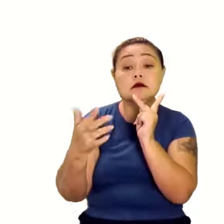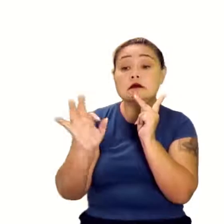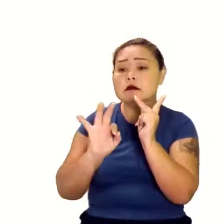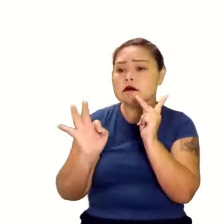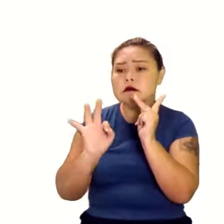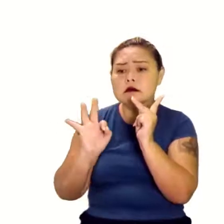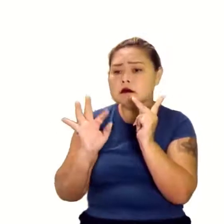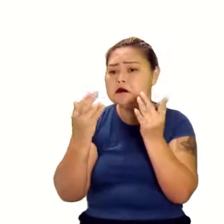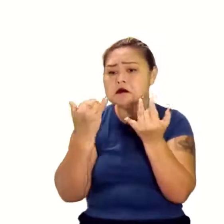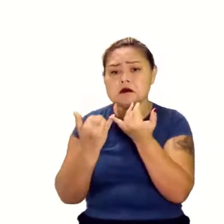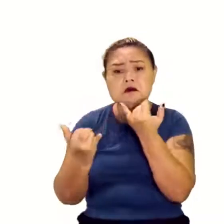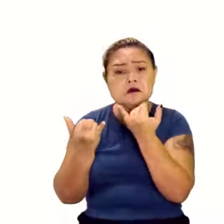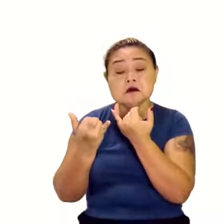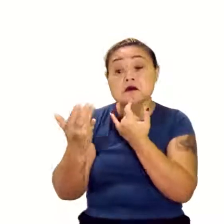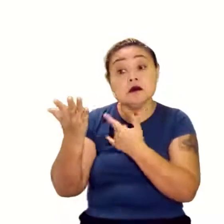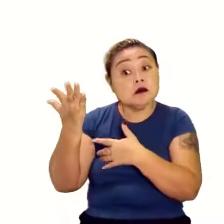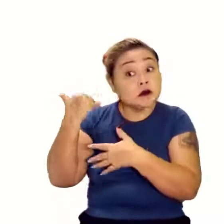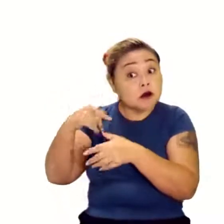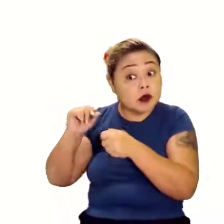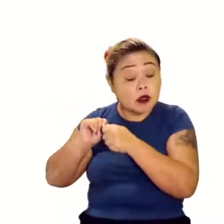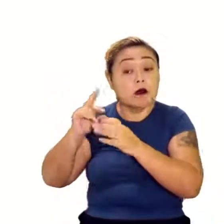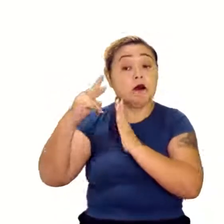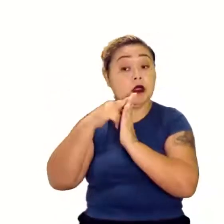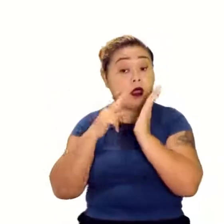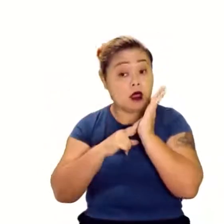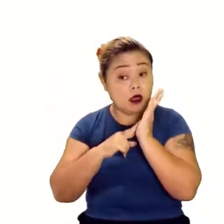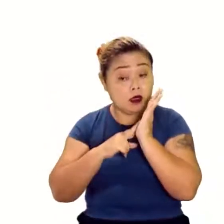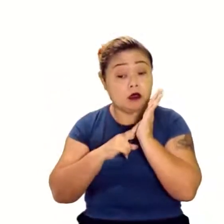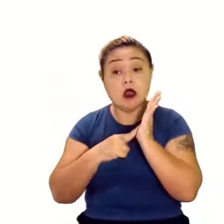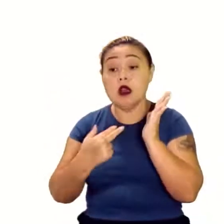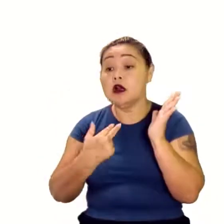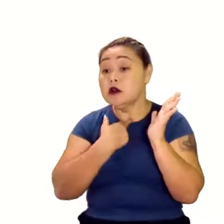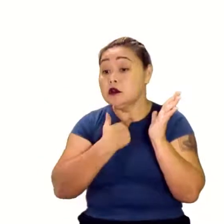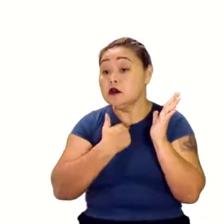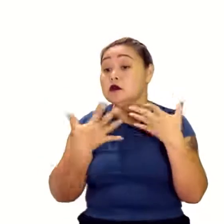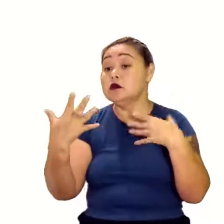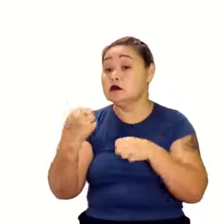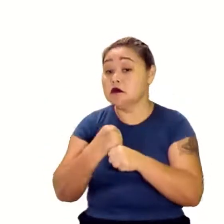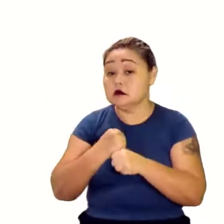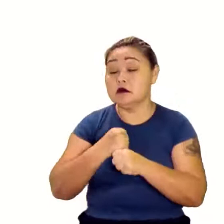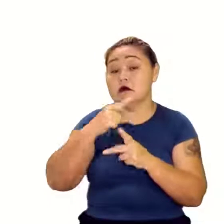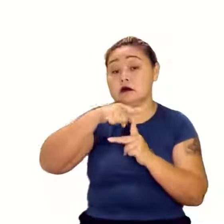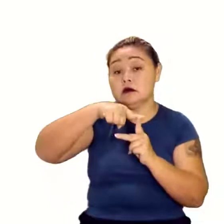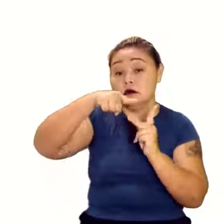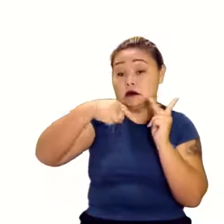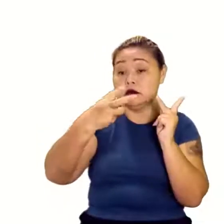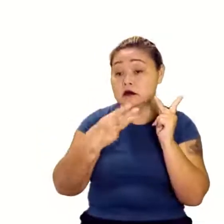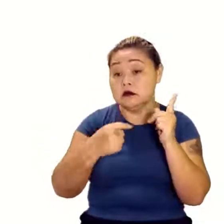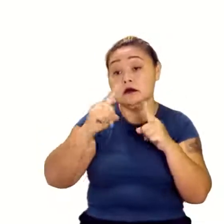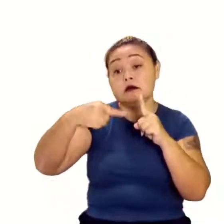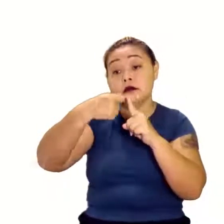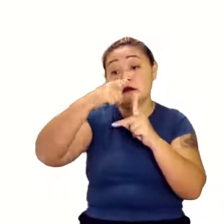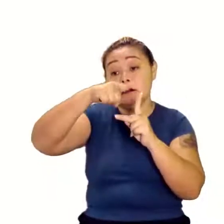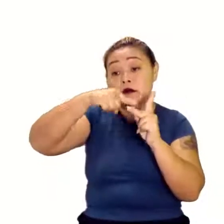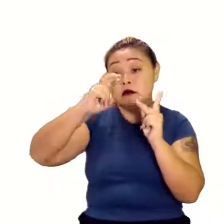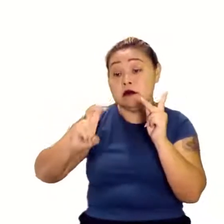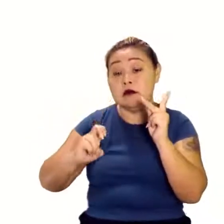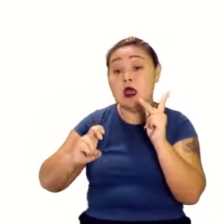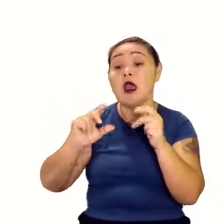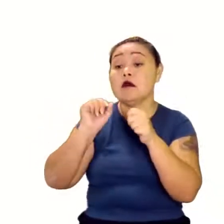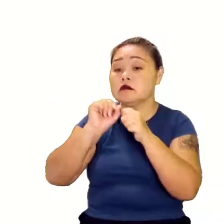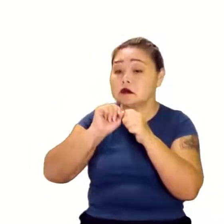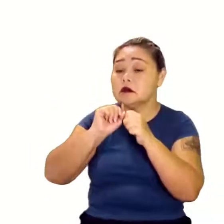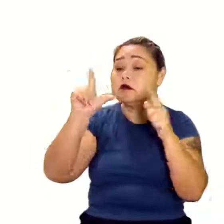eram nada semelhantes. Isso, não dava para somar. Pela regra, nós não podíamos somar raiz de 32 mais raiz de 50.